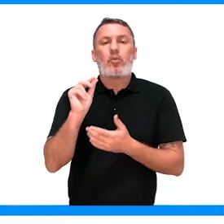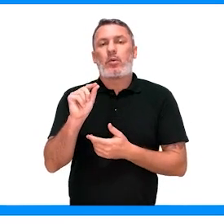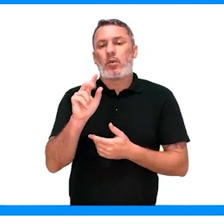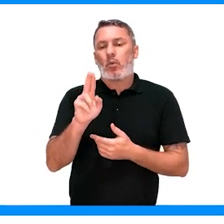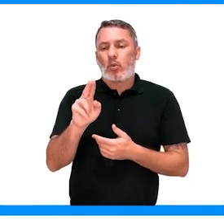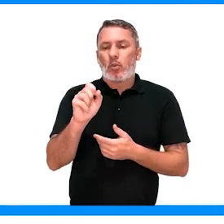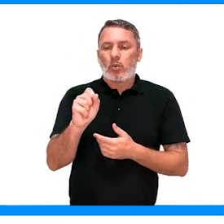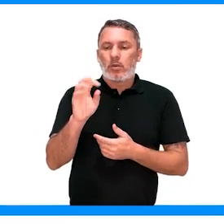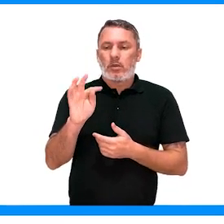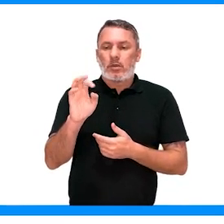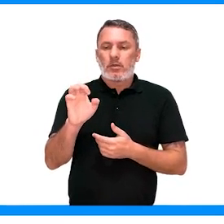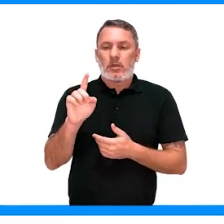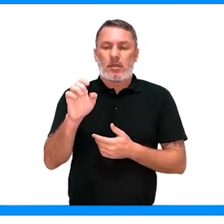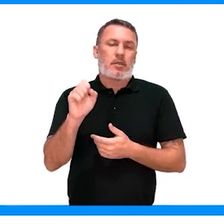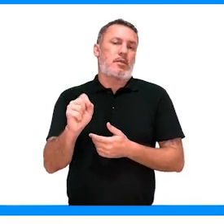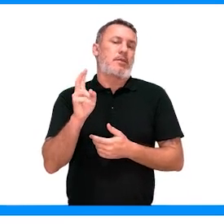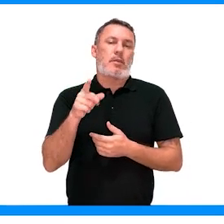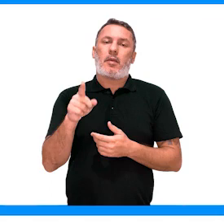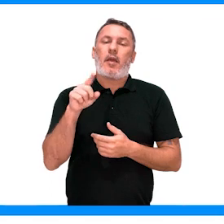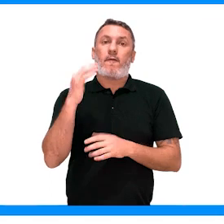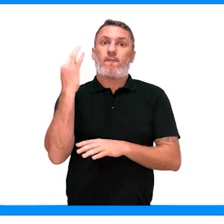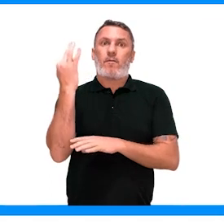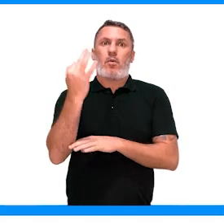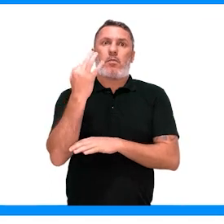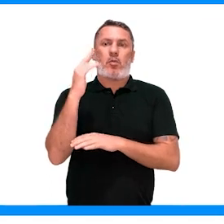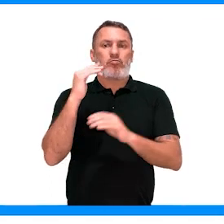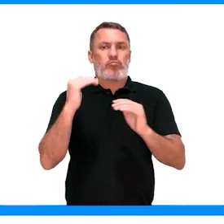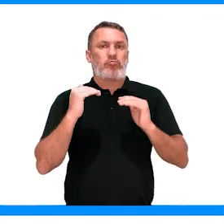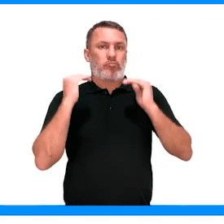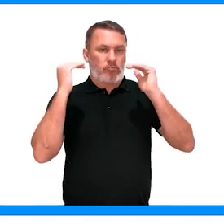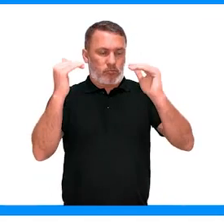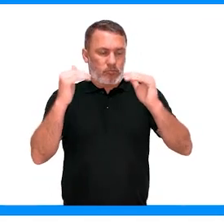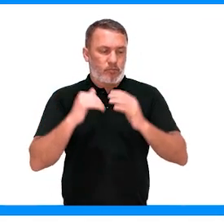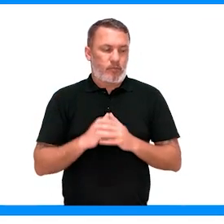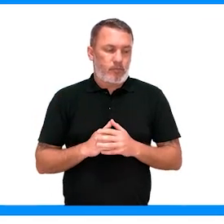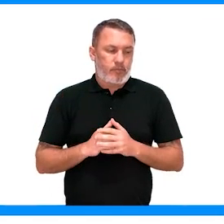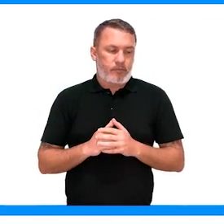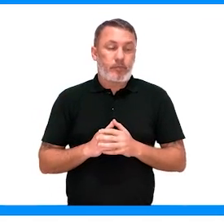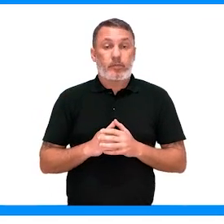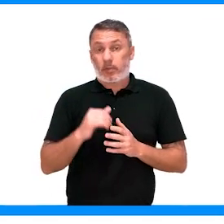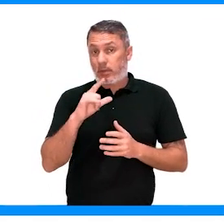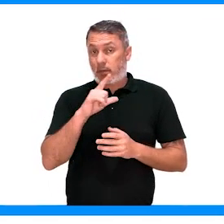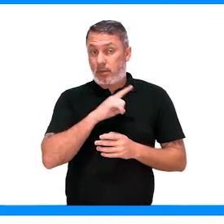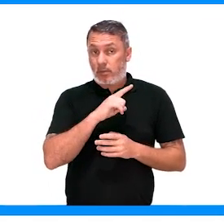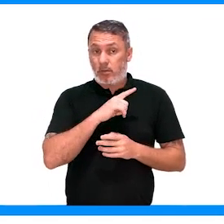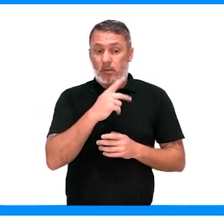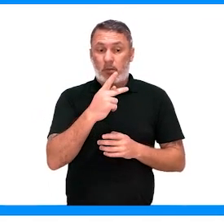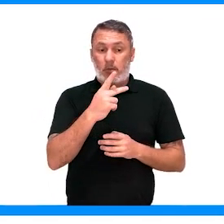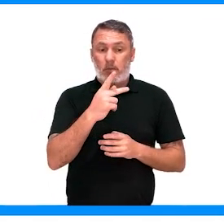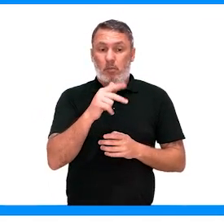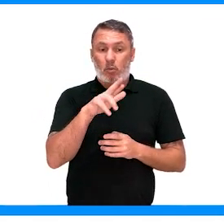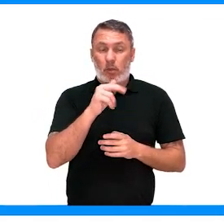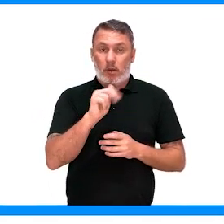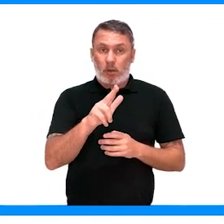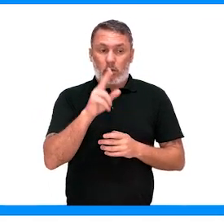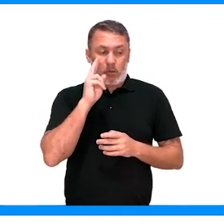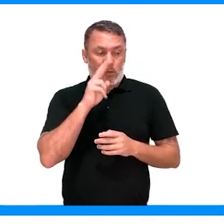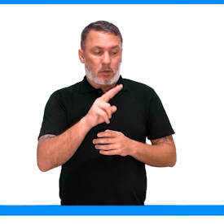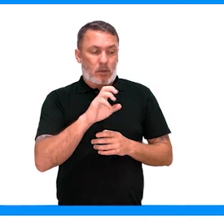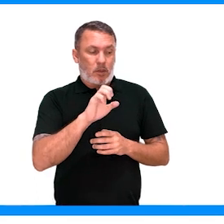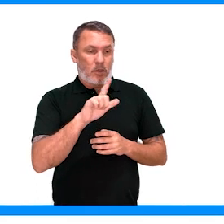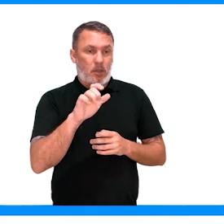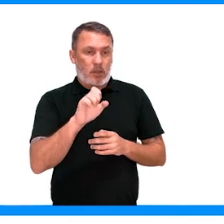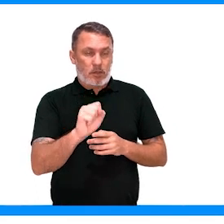conheceu, normalmente você vai tratar por usted, que seria senhor, senhora. No plural, ellos, ellas